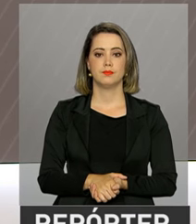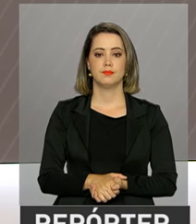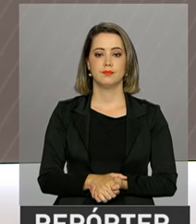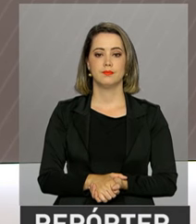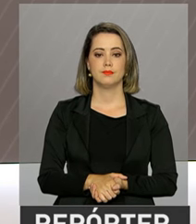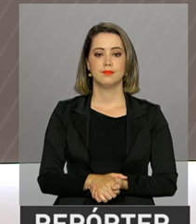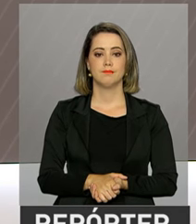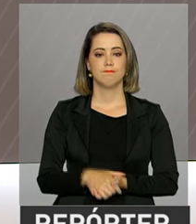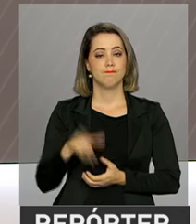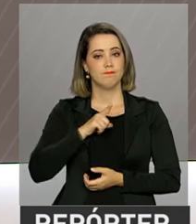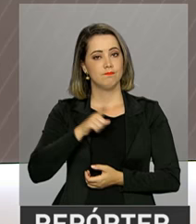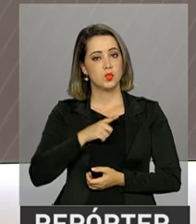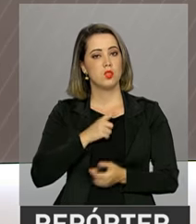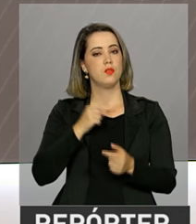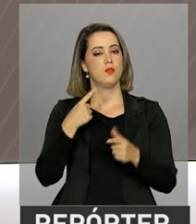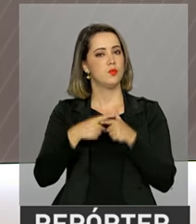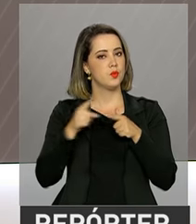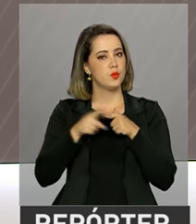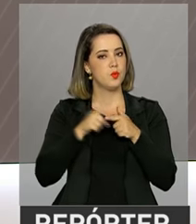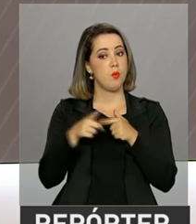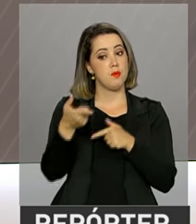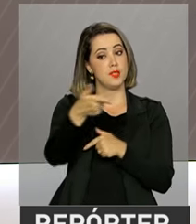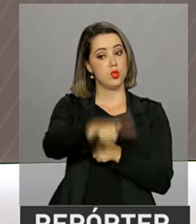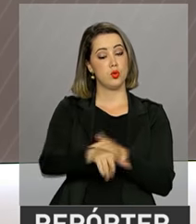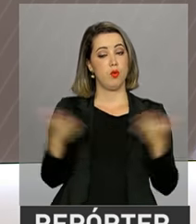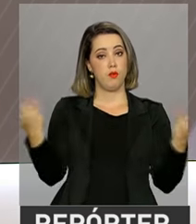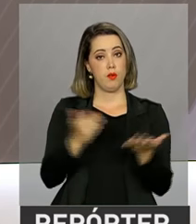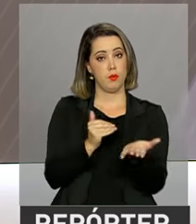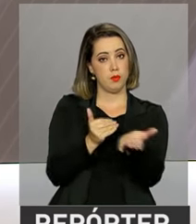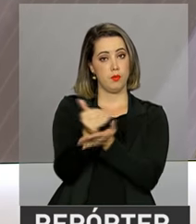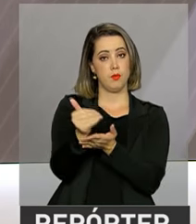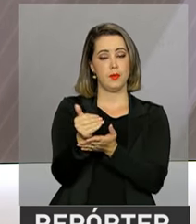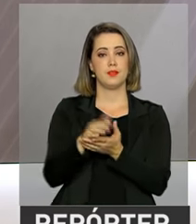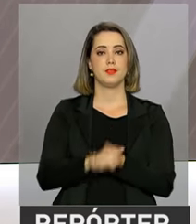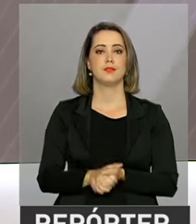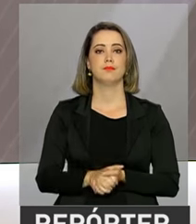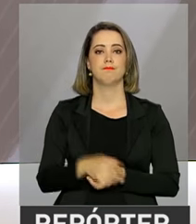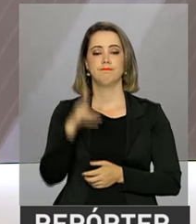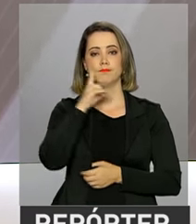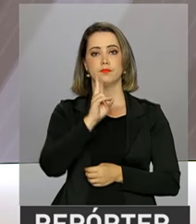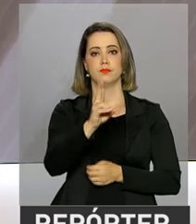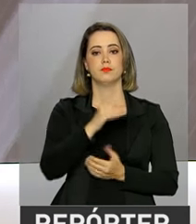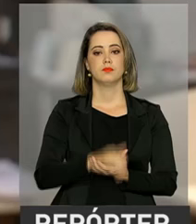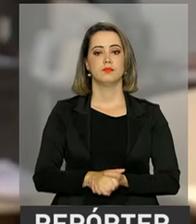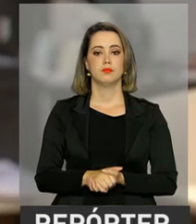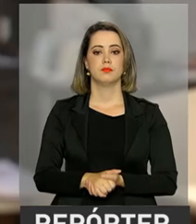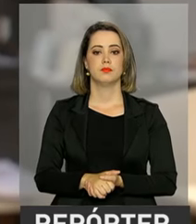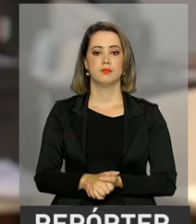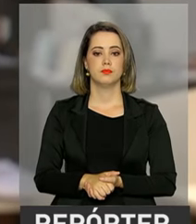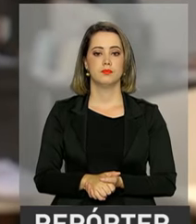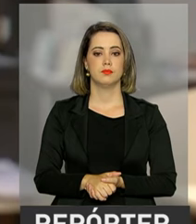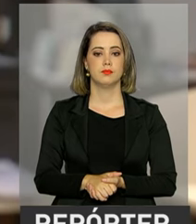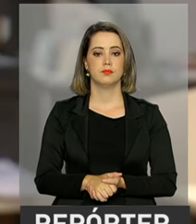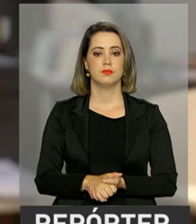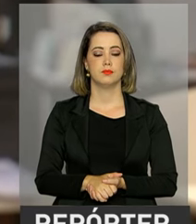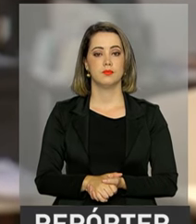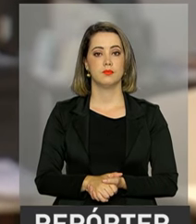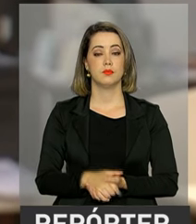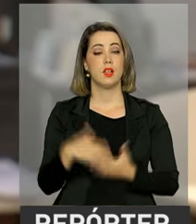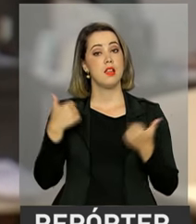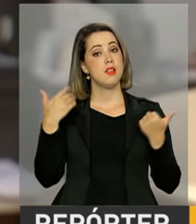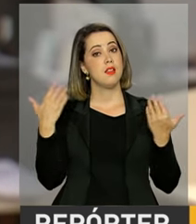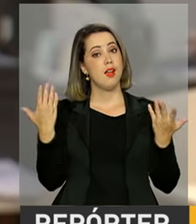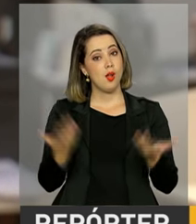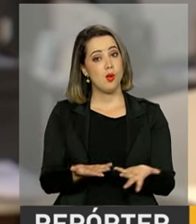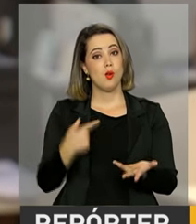tivemos um problema colocar agora a matéria que acabamos de anunciar a companhia estamos na semana